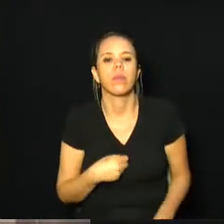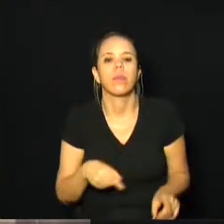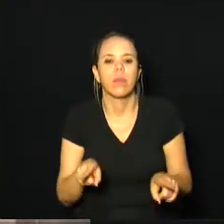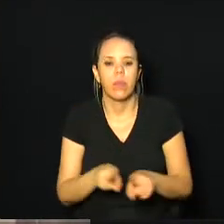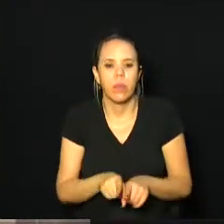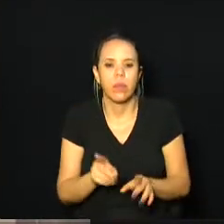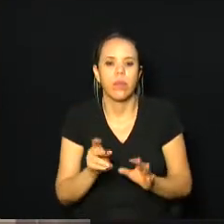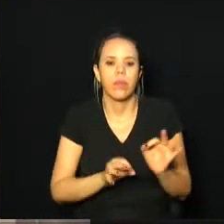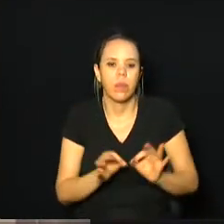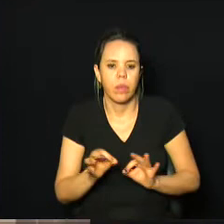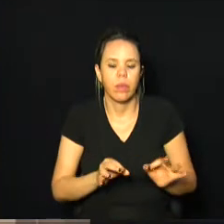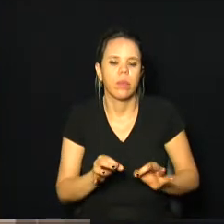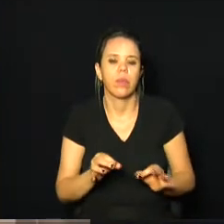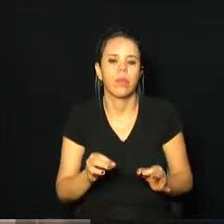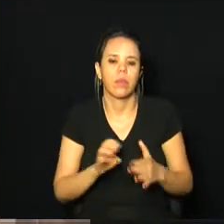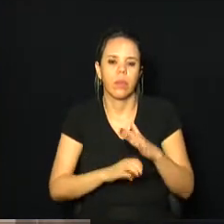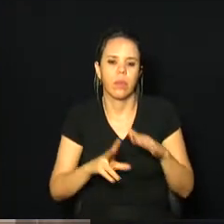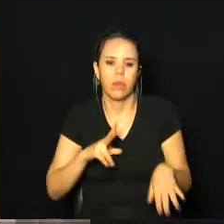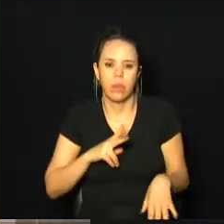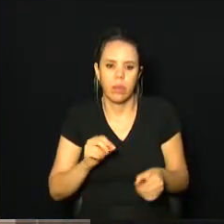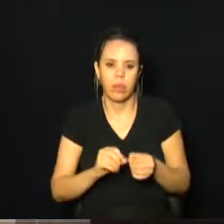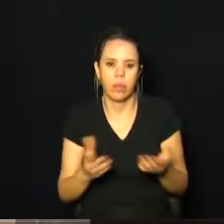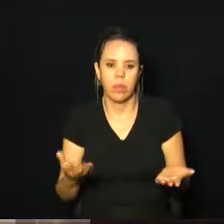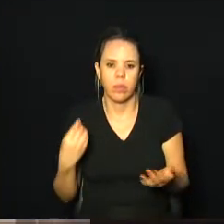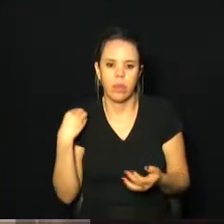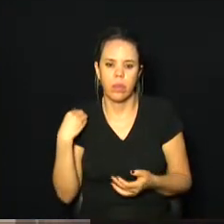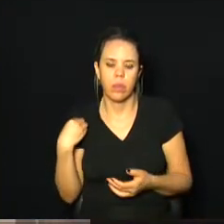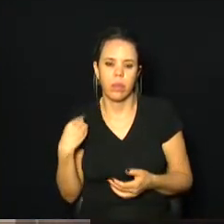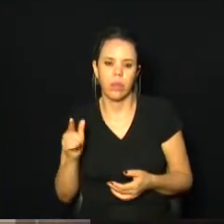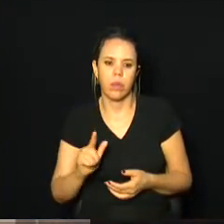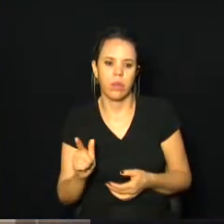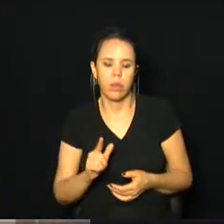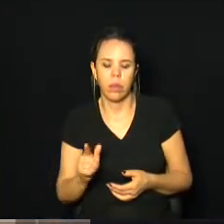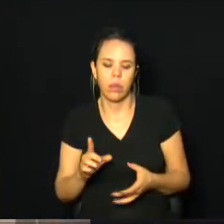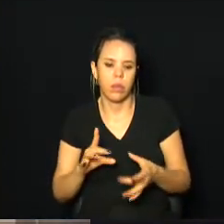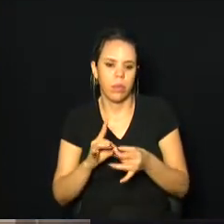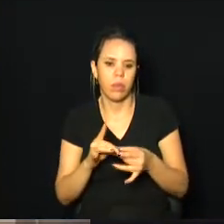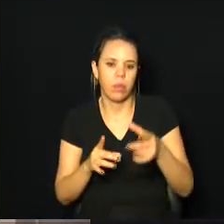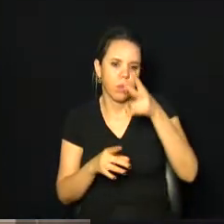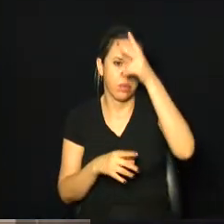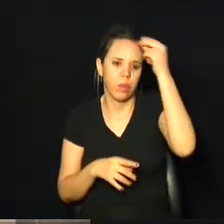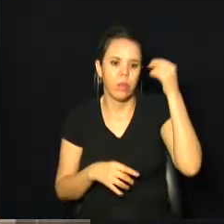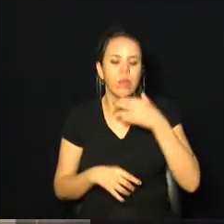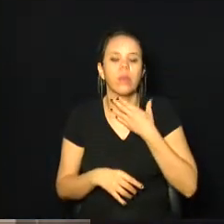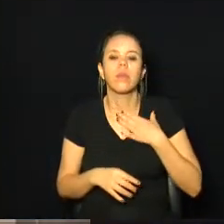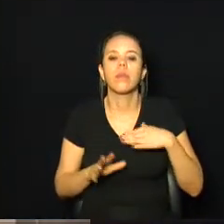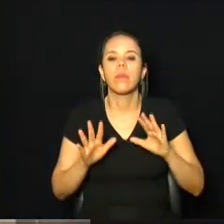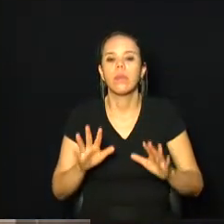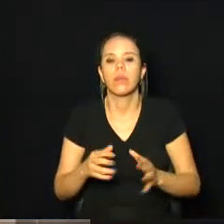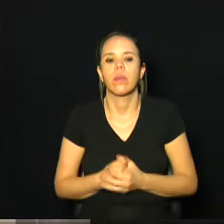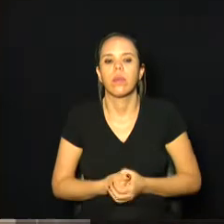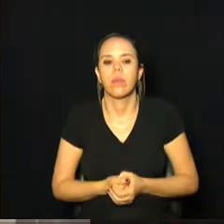faço projetos na área privada, que é o que eu estou fazendo hoje, lógico, aliado à área pública. Mas